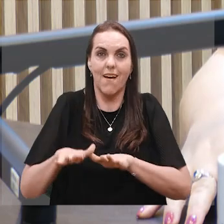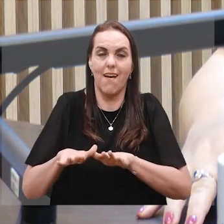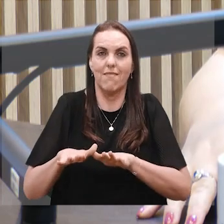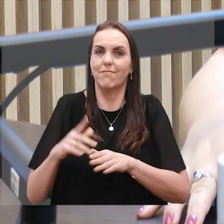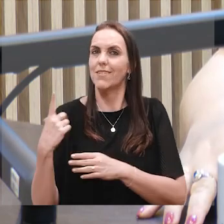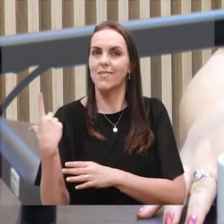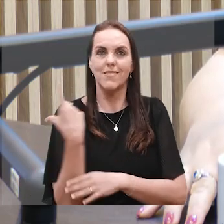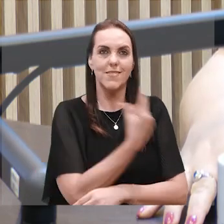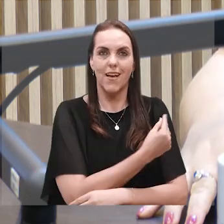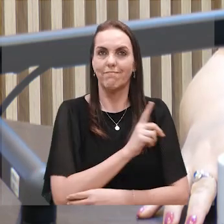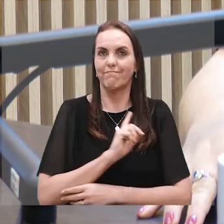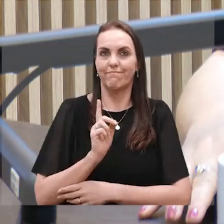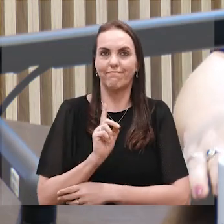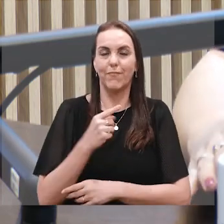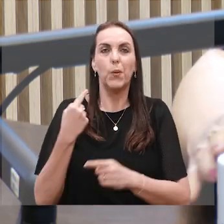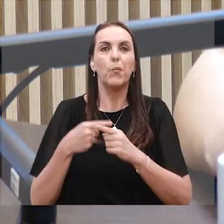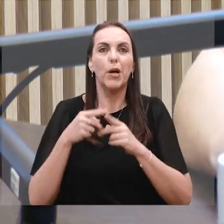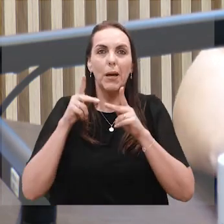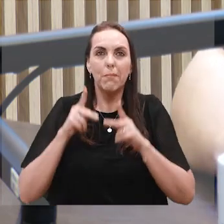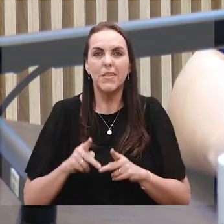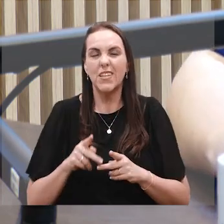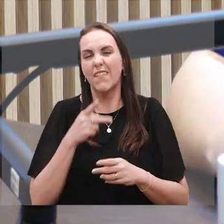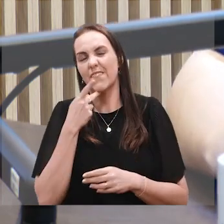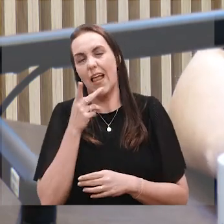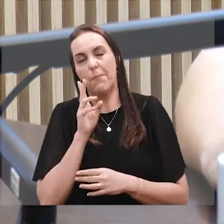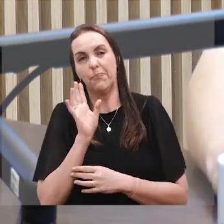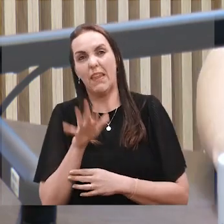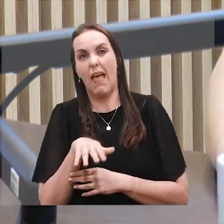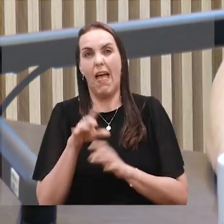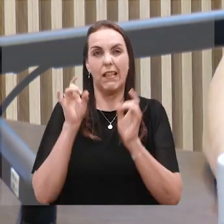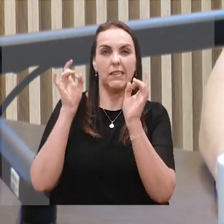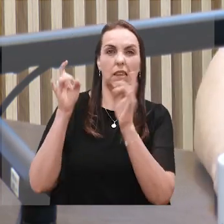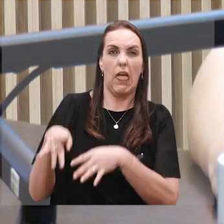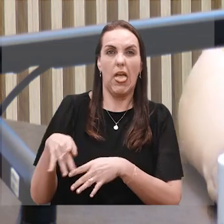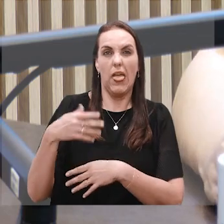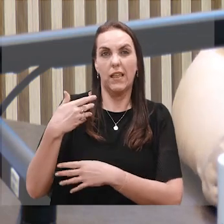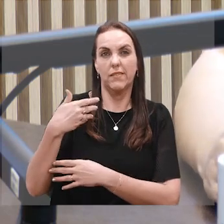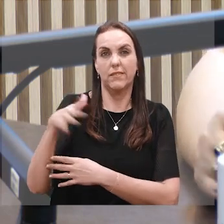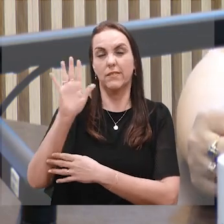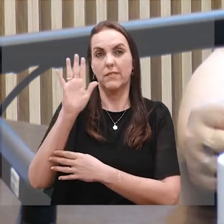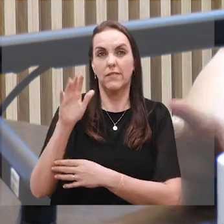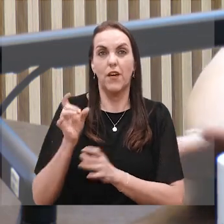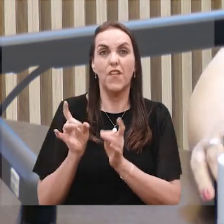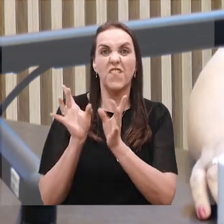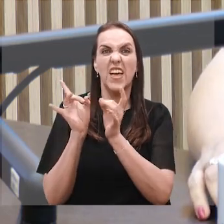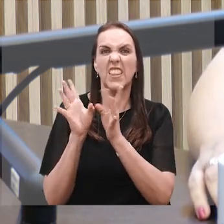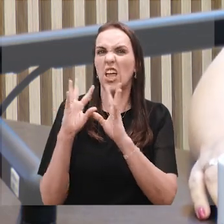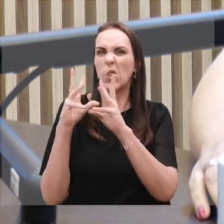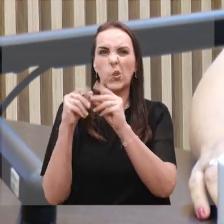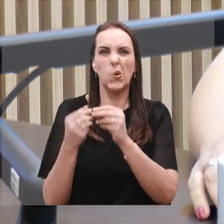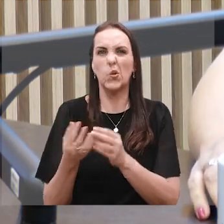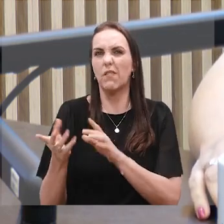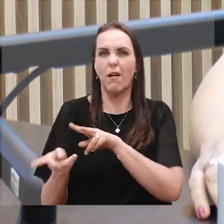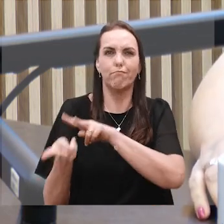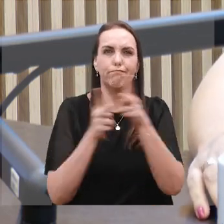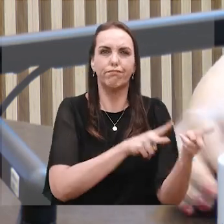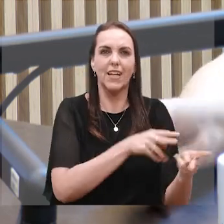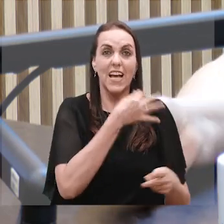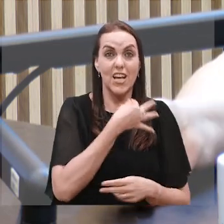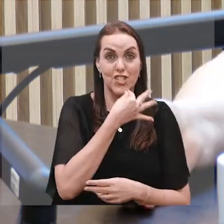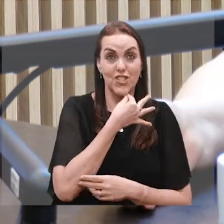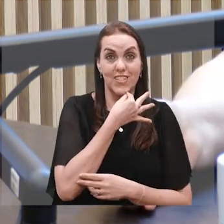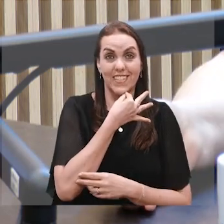terra e não sair. Porque daí o pessoal lá dizia assim, vamos largar tudo aqui, vamos vender fora tudo e vamos para